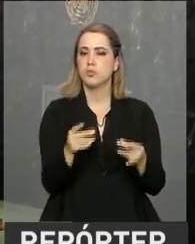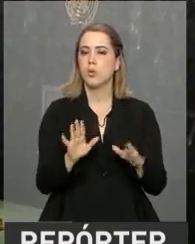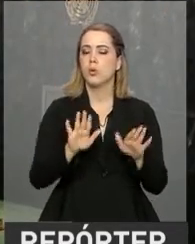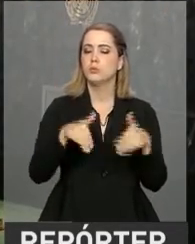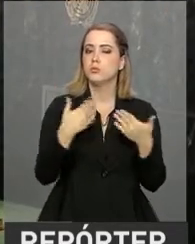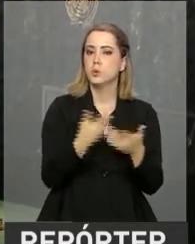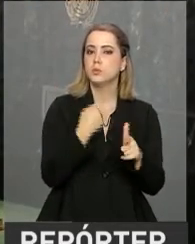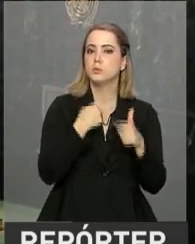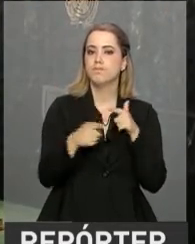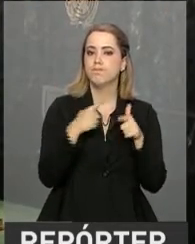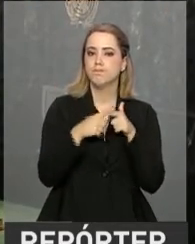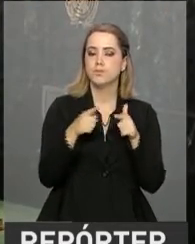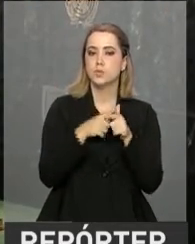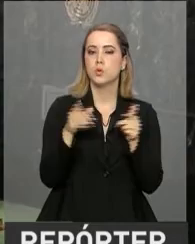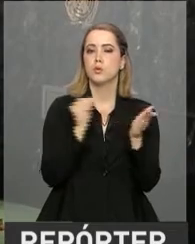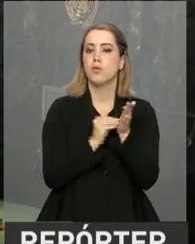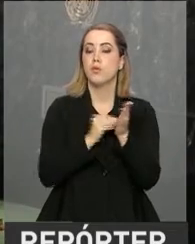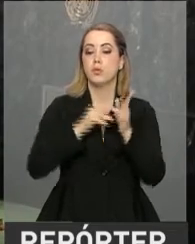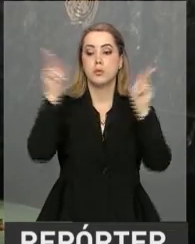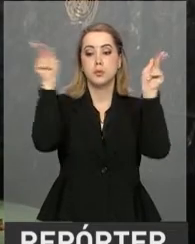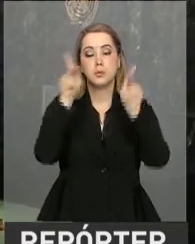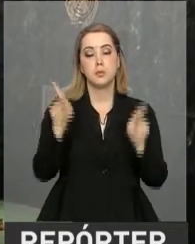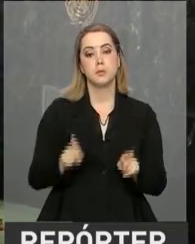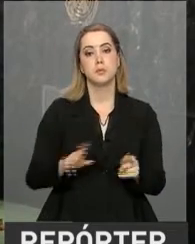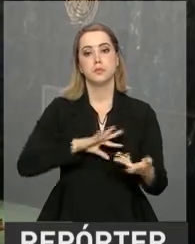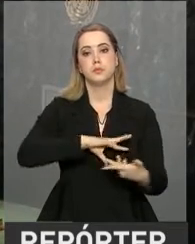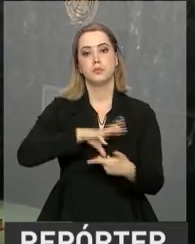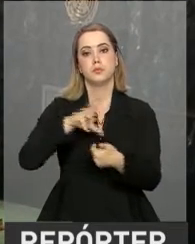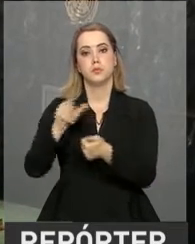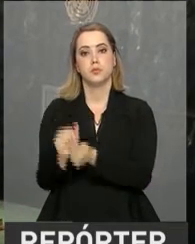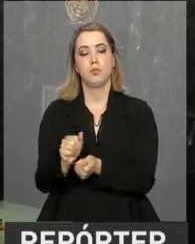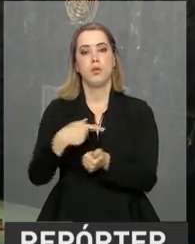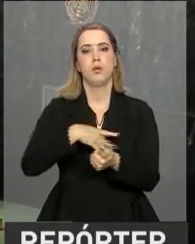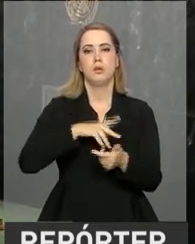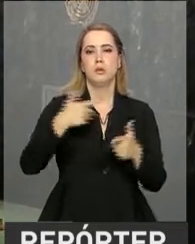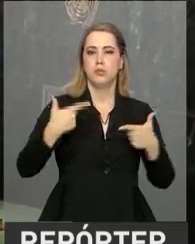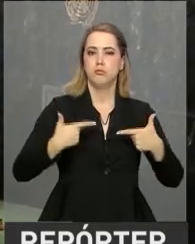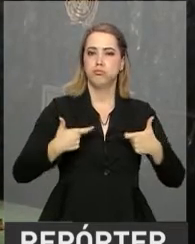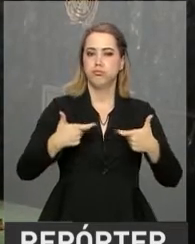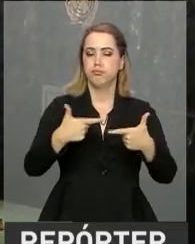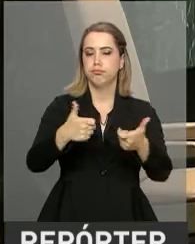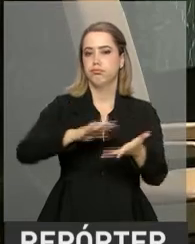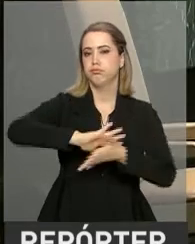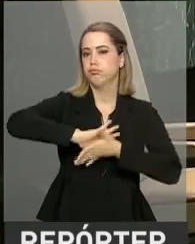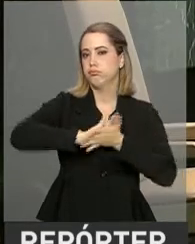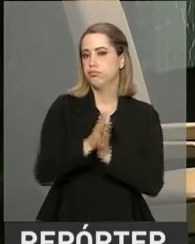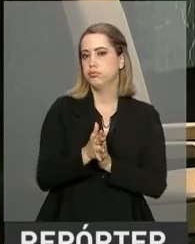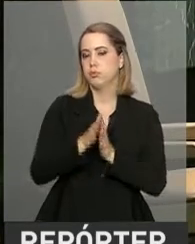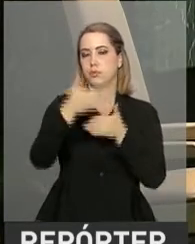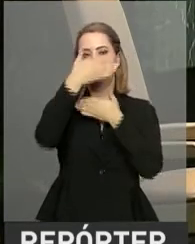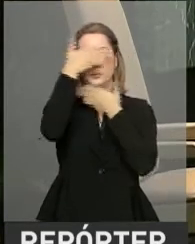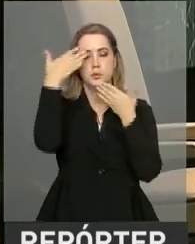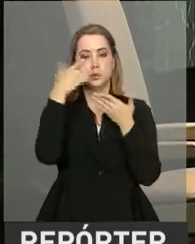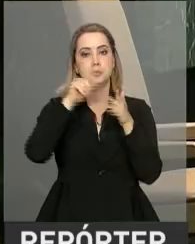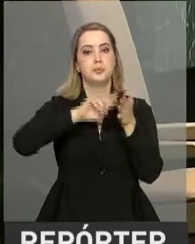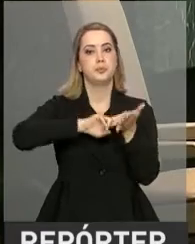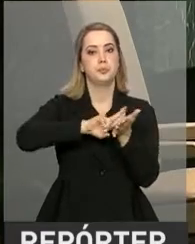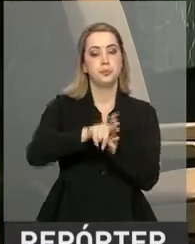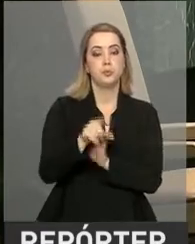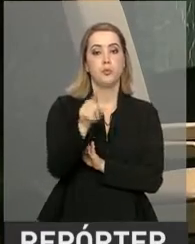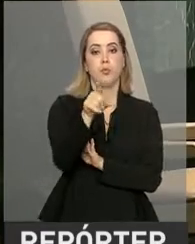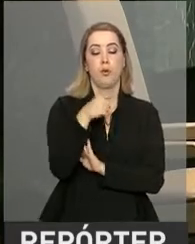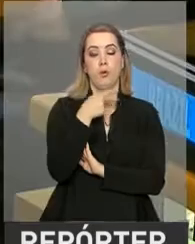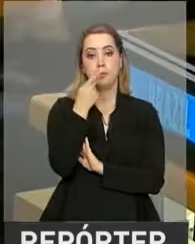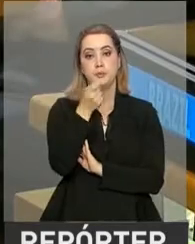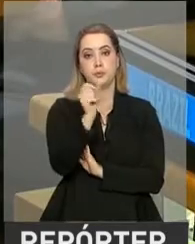entraves para a paz mundial: as guerras, o terrorismo, o nacionalismo e a intolerância. E para enfrentar esta realidade, Michel